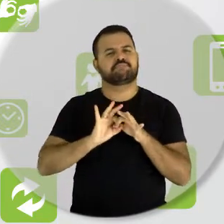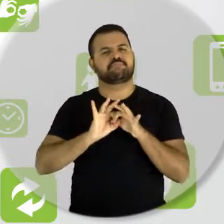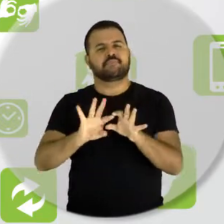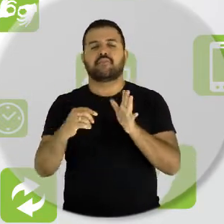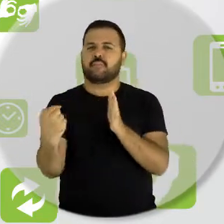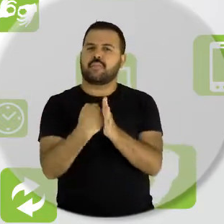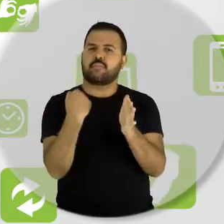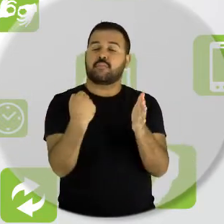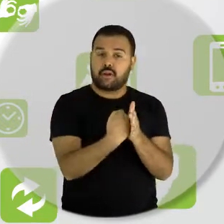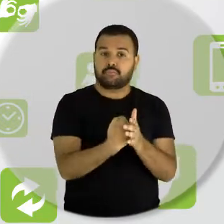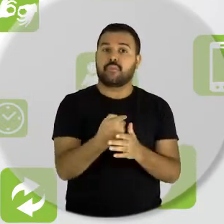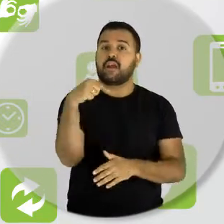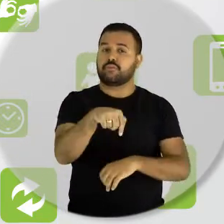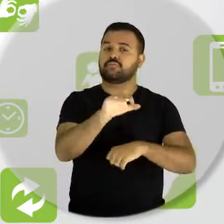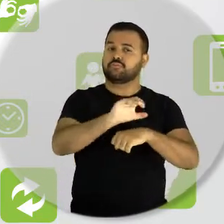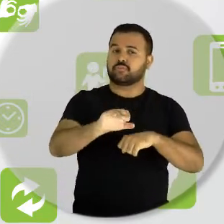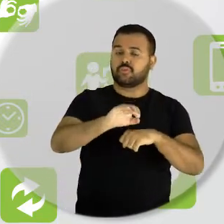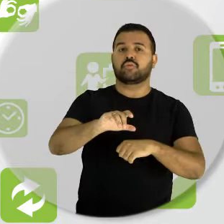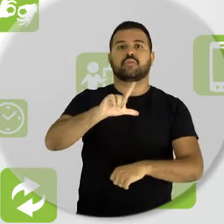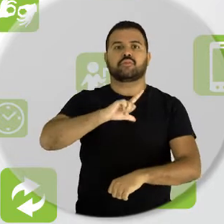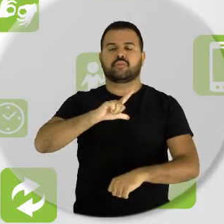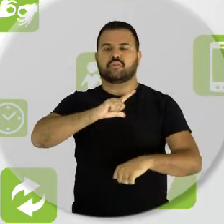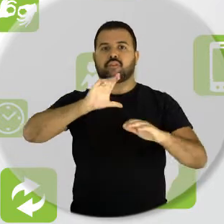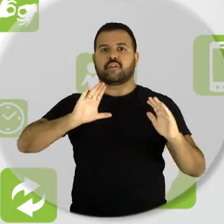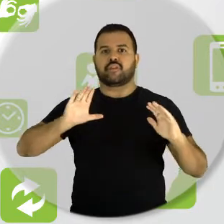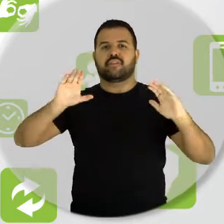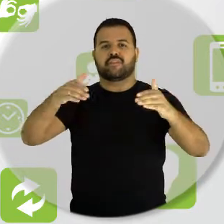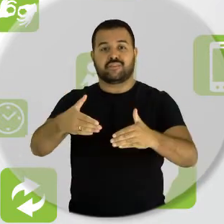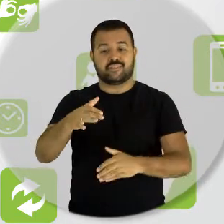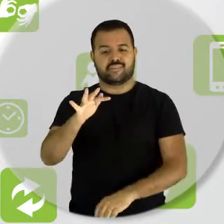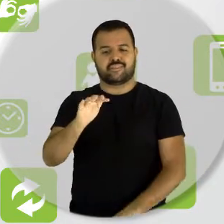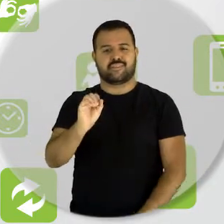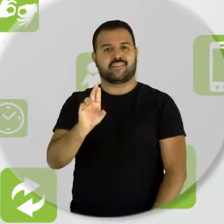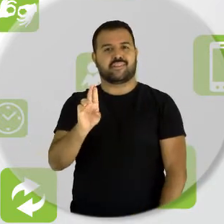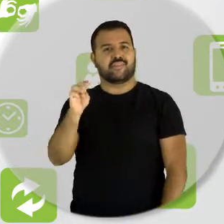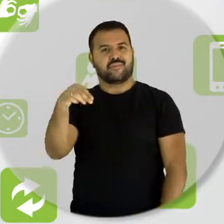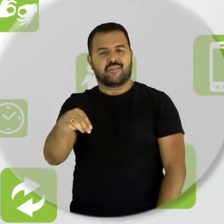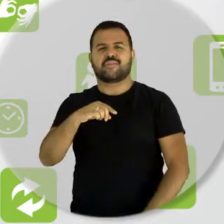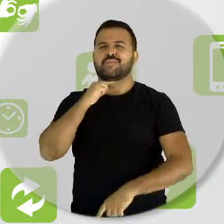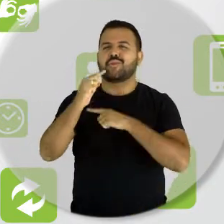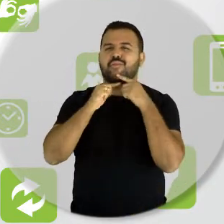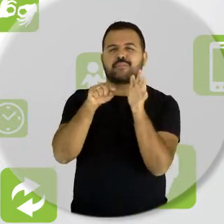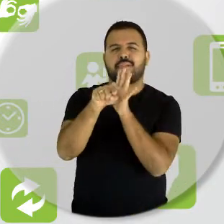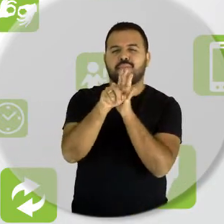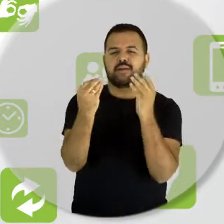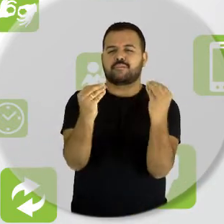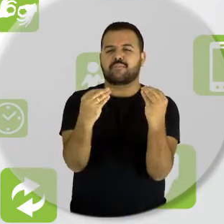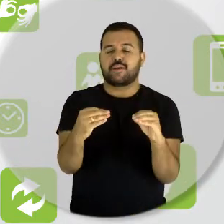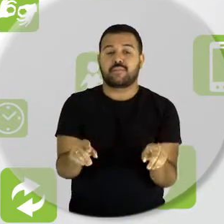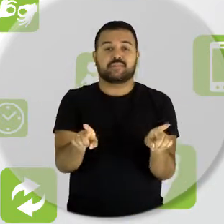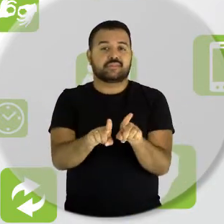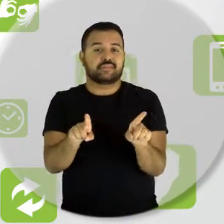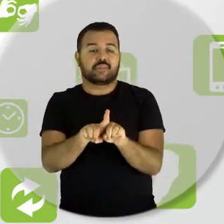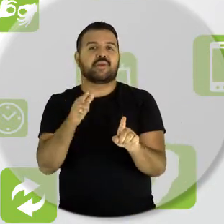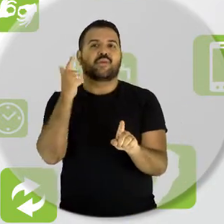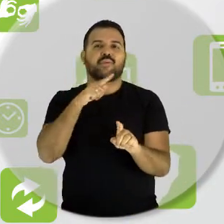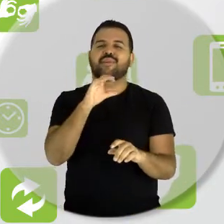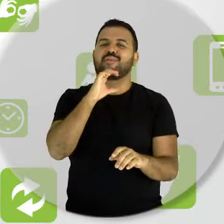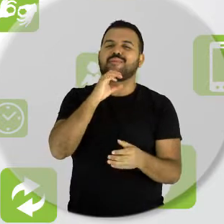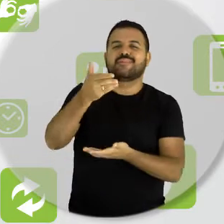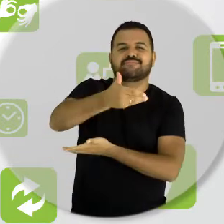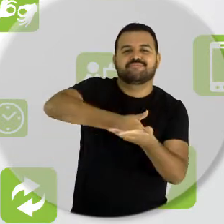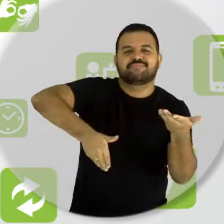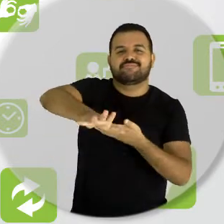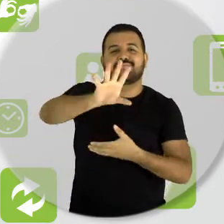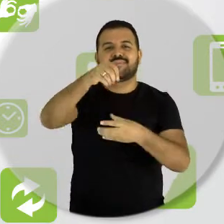Você encontrará um fórum específico para tirarmos dúvidas e trocarmos conhecimentos na plataforma Moodle. Um abraço!